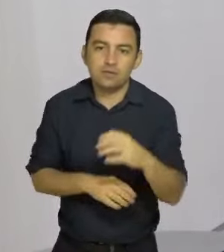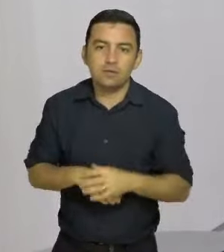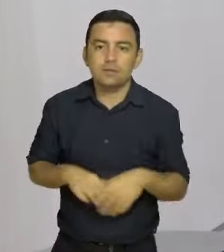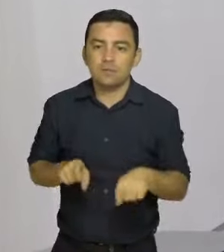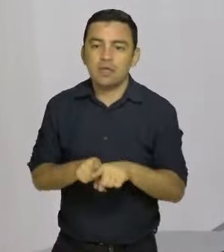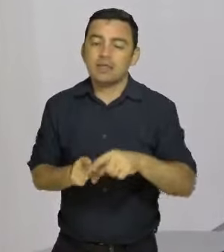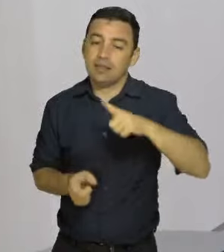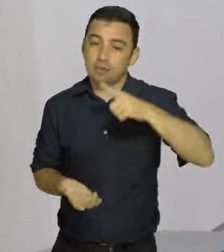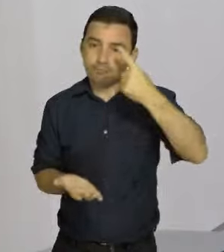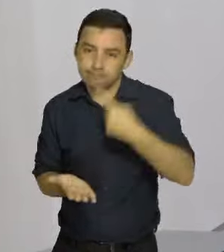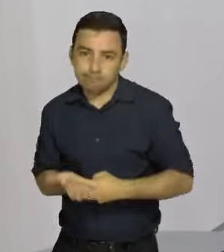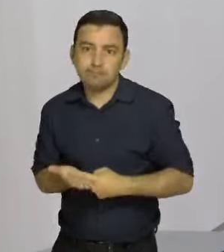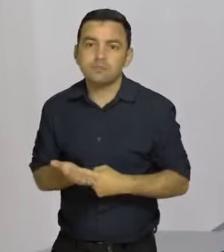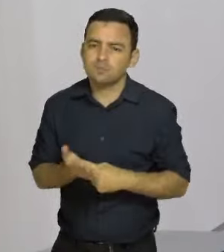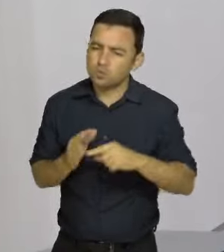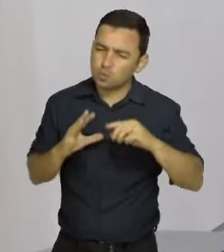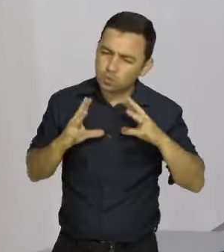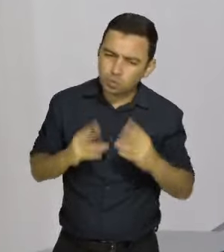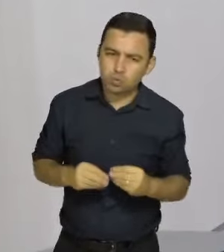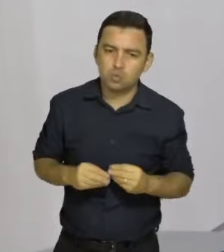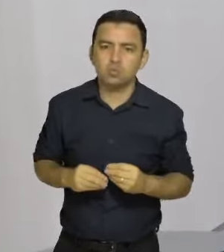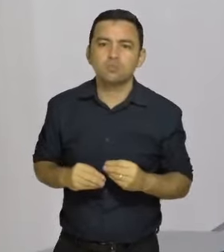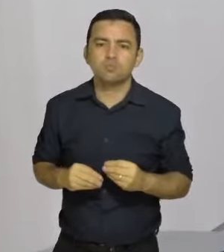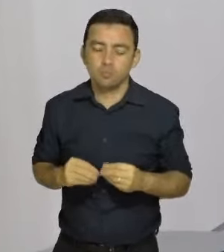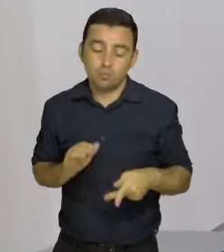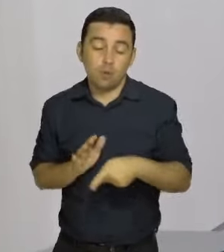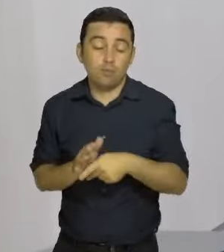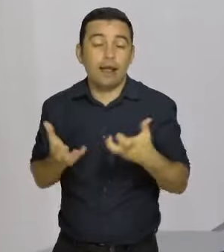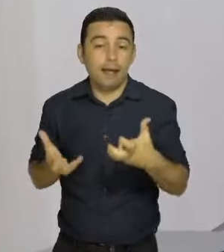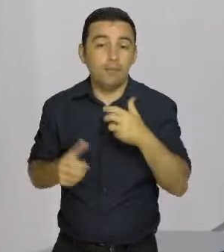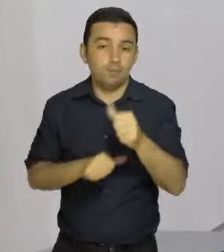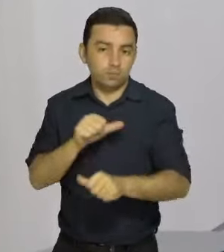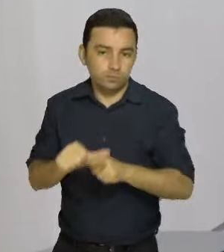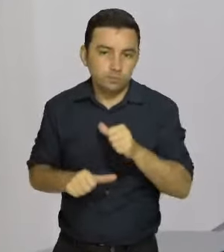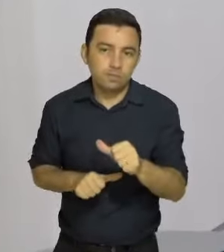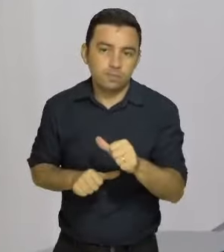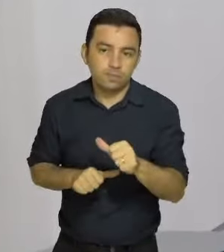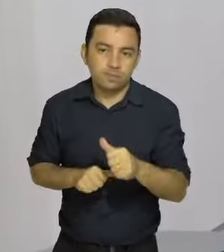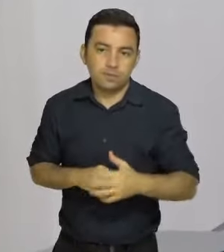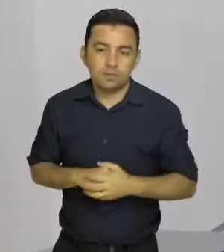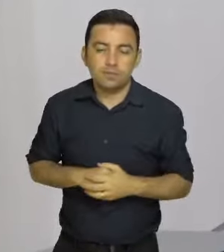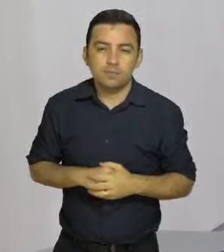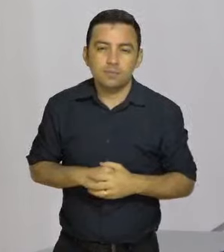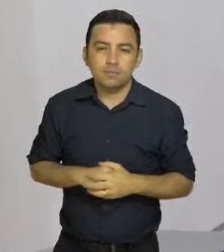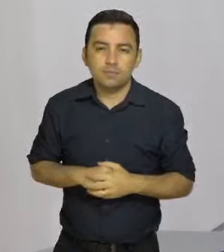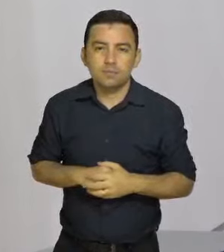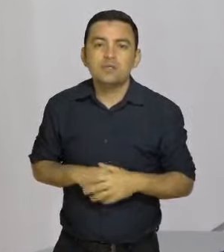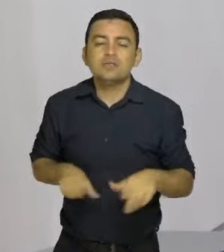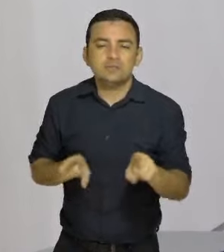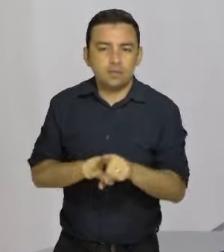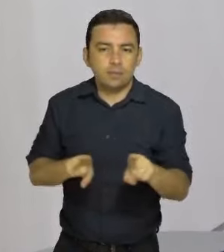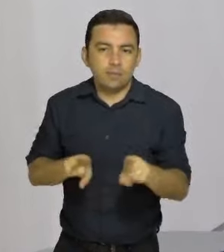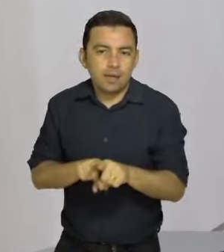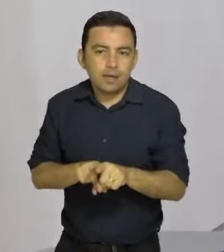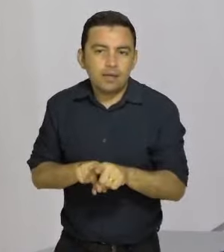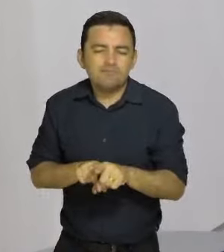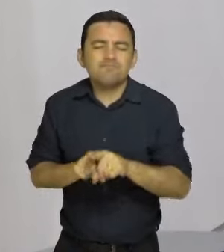compromisso de todos pela mudança. E, para além desse debate, também é